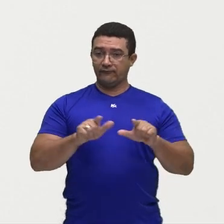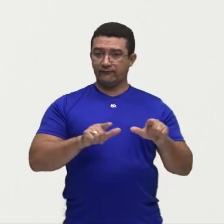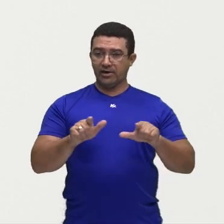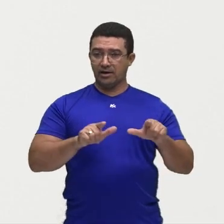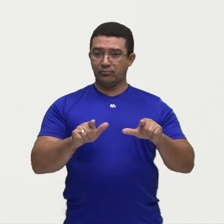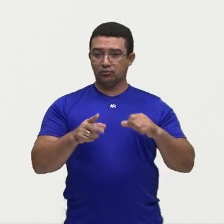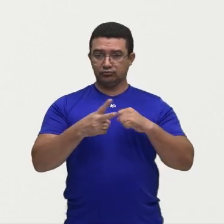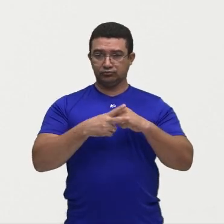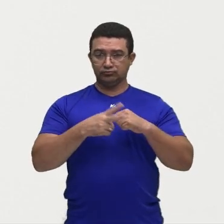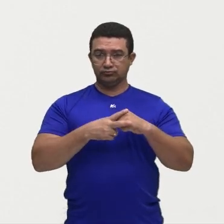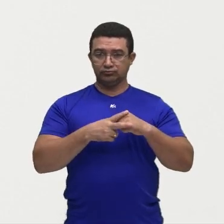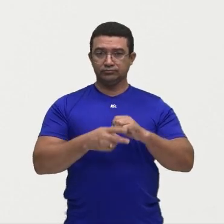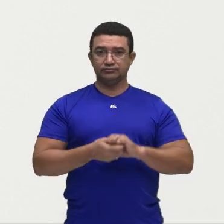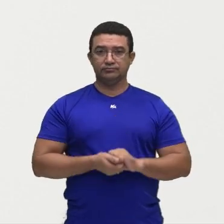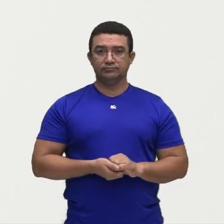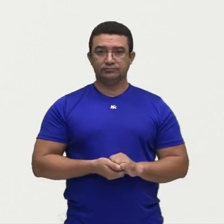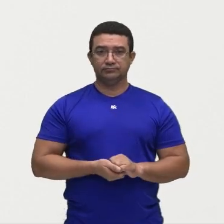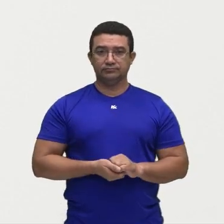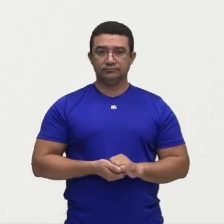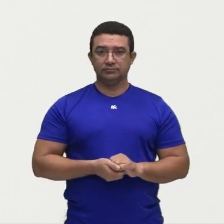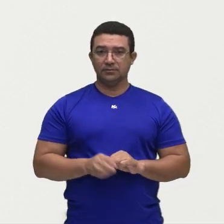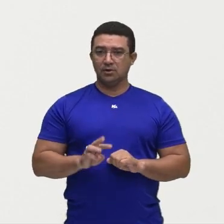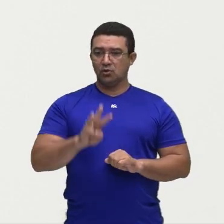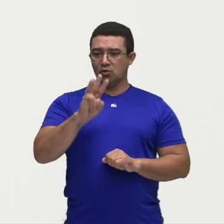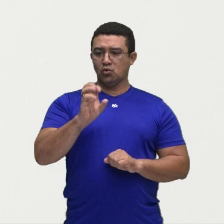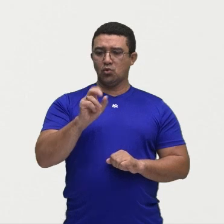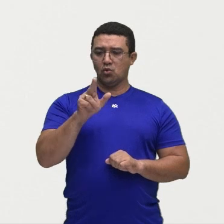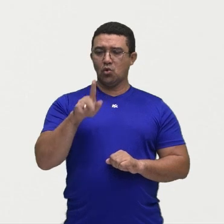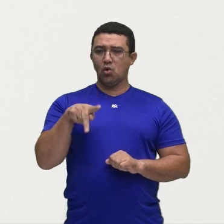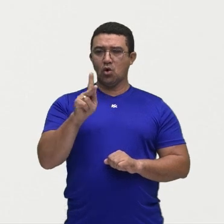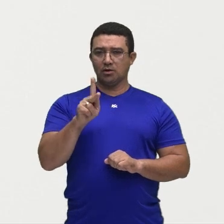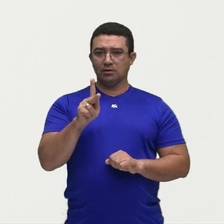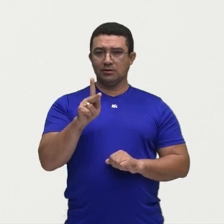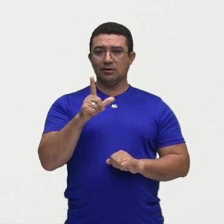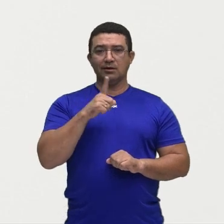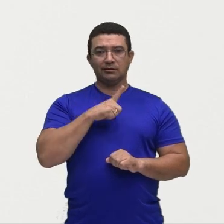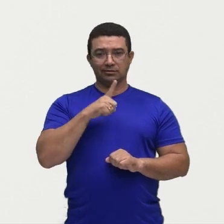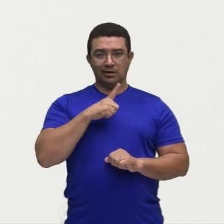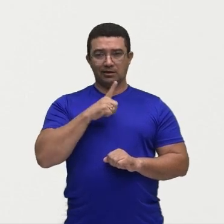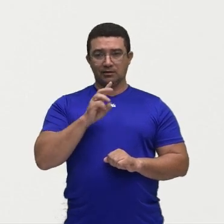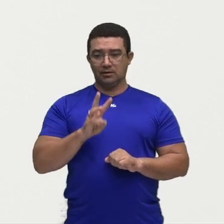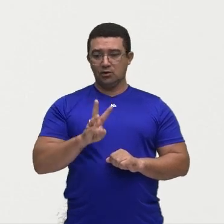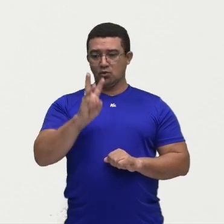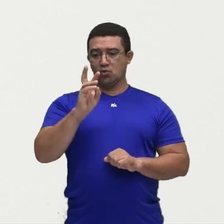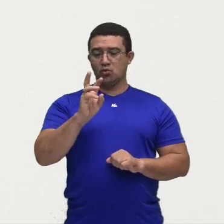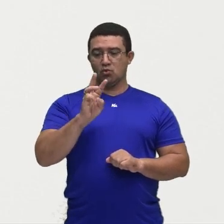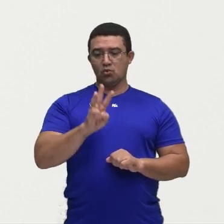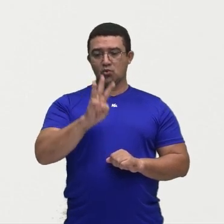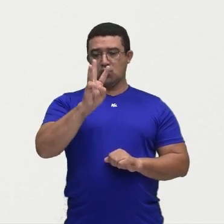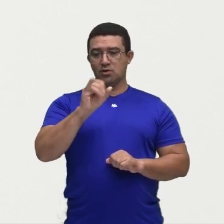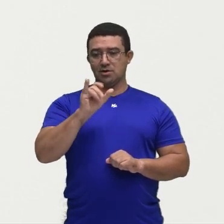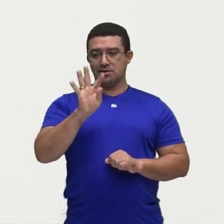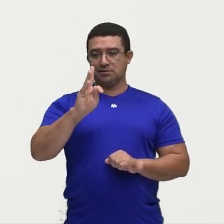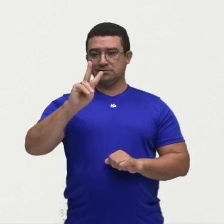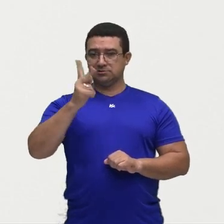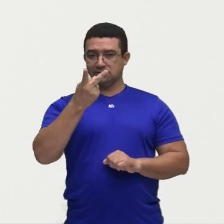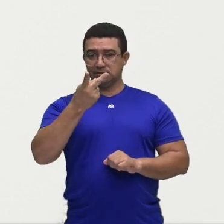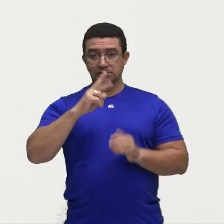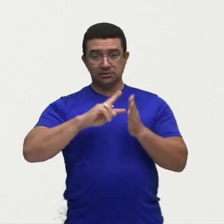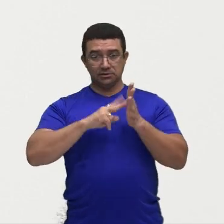verbo trabalhar. Esse verbo trabalhar, ele tem um complemento aqui, ó, nessa pergunta especificamente, que é a palavra with, que